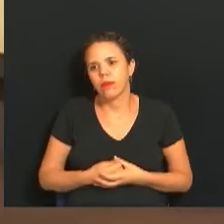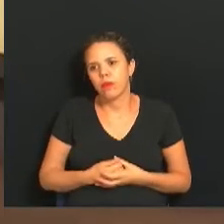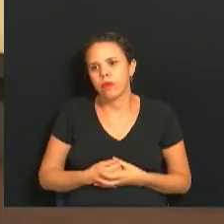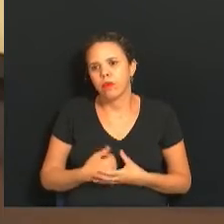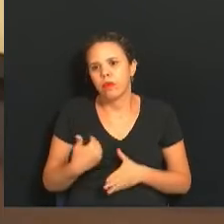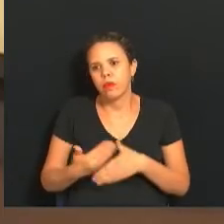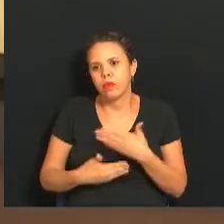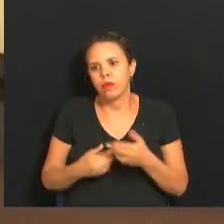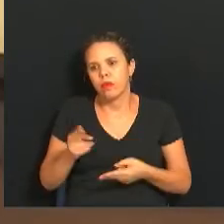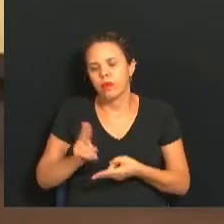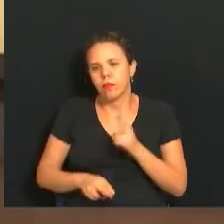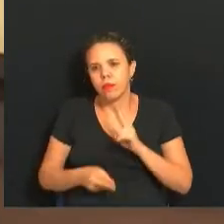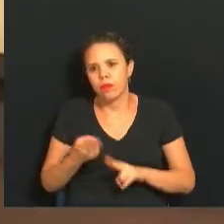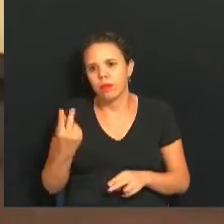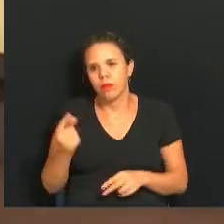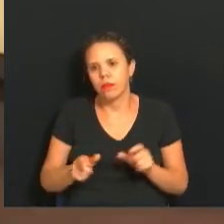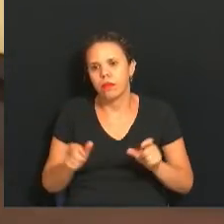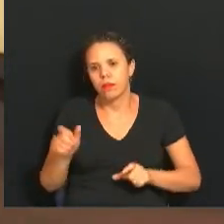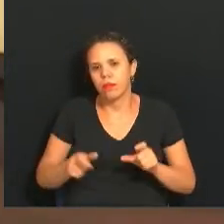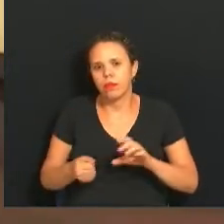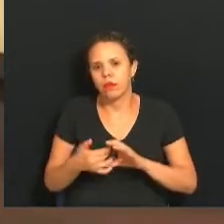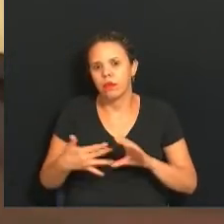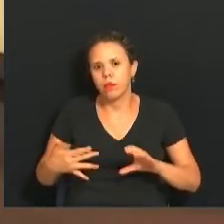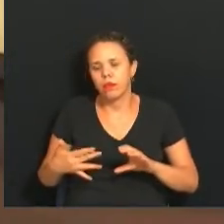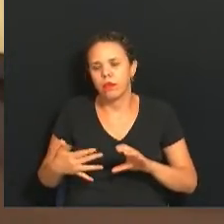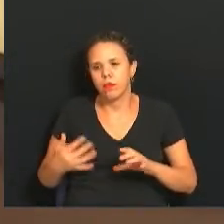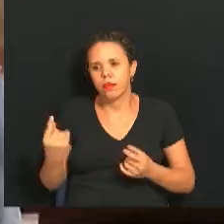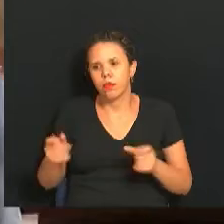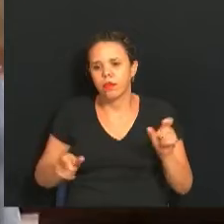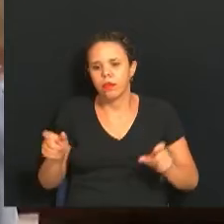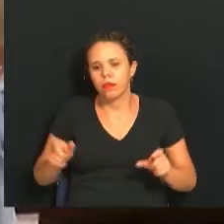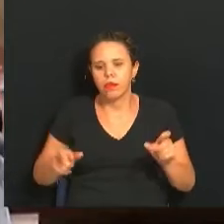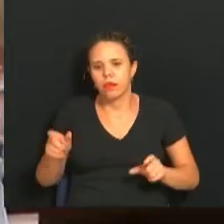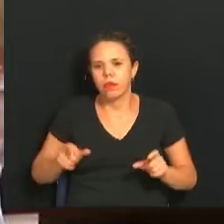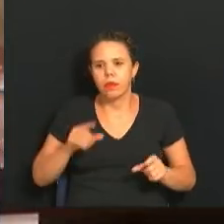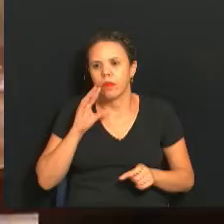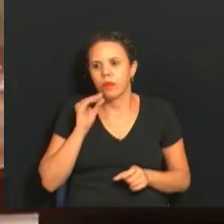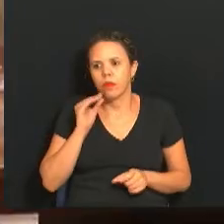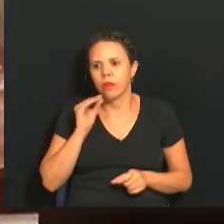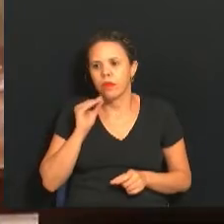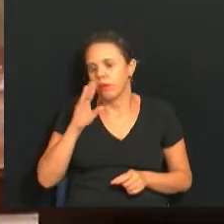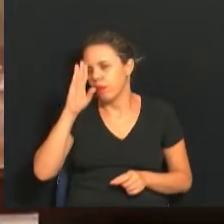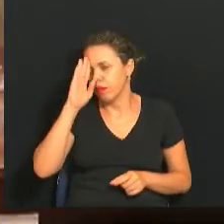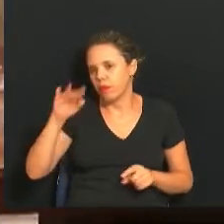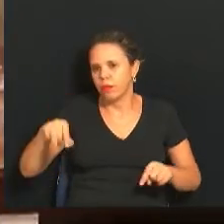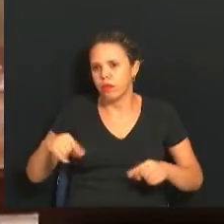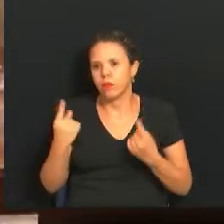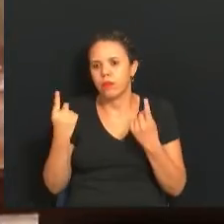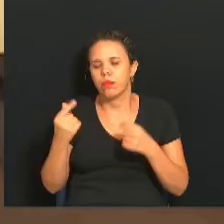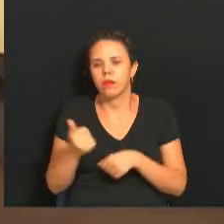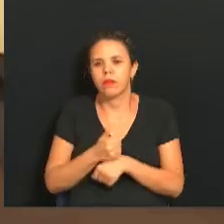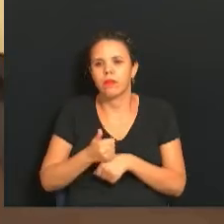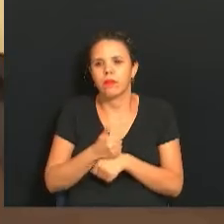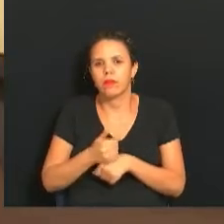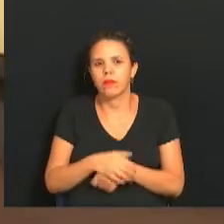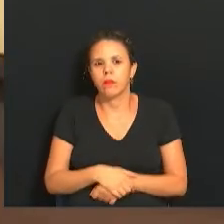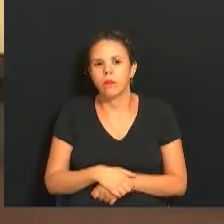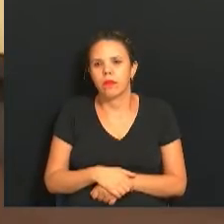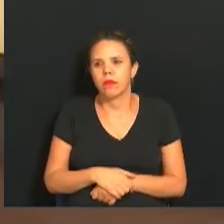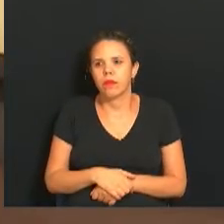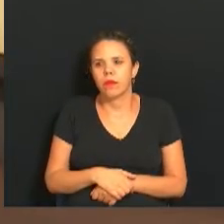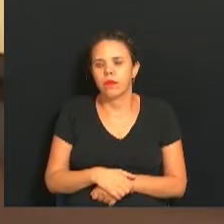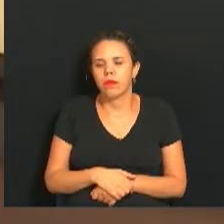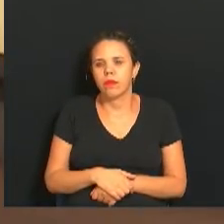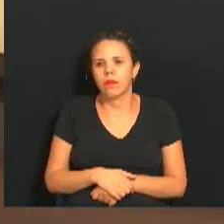seu talento individual e a característica individual de cada colaborador. Qual o principal desafio da profissão, Deli? Olha, o principal desafio